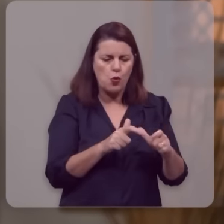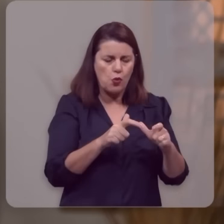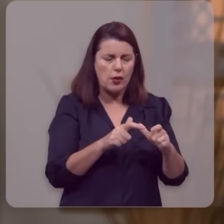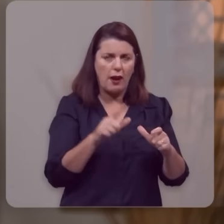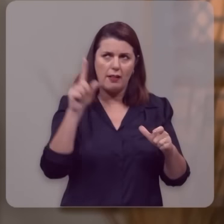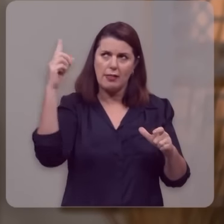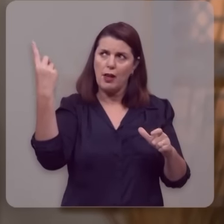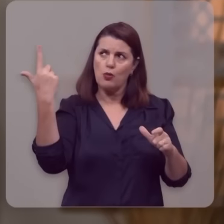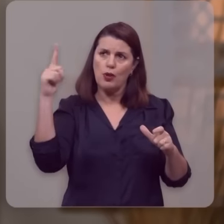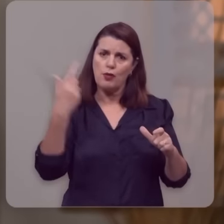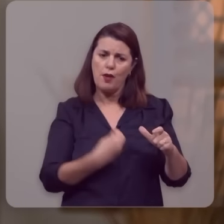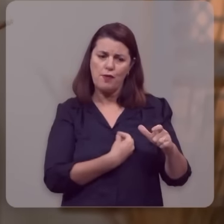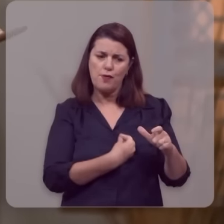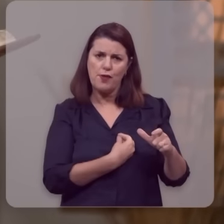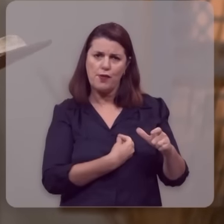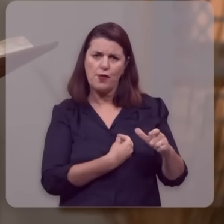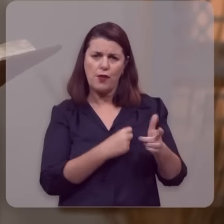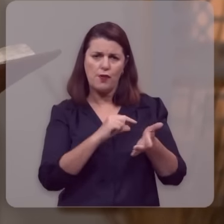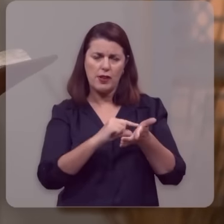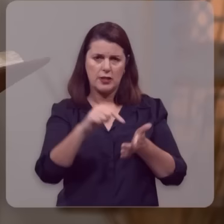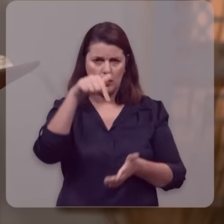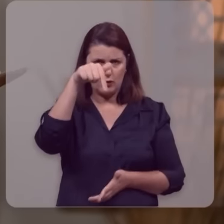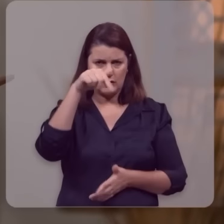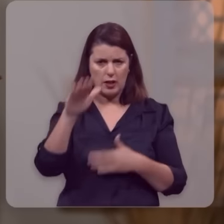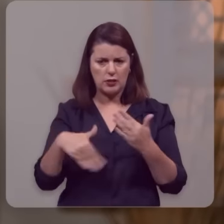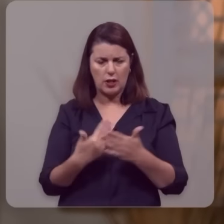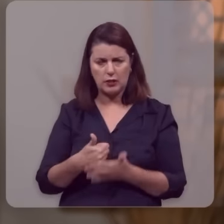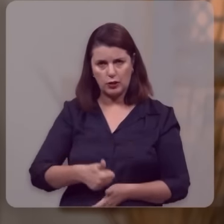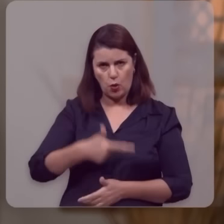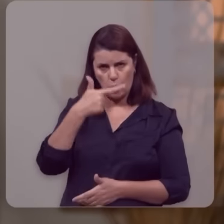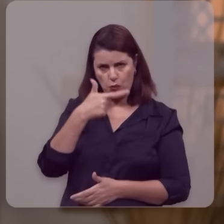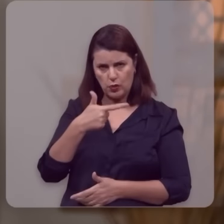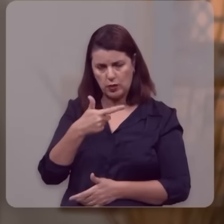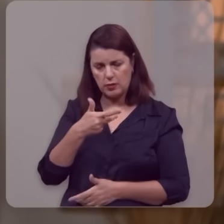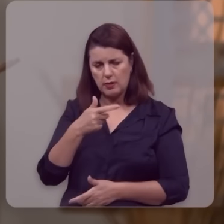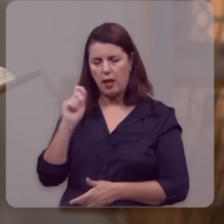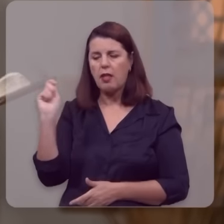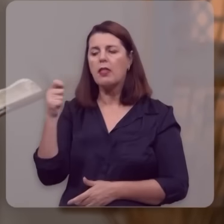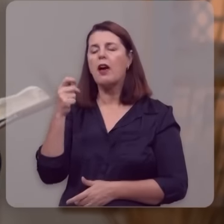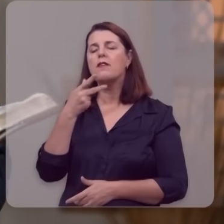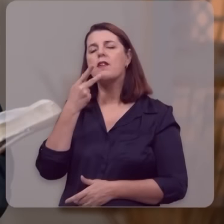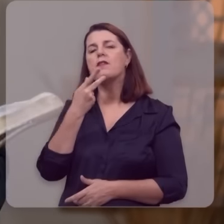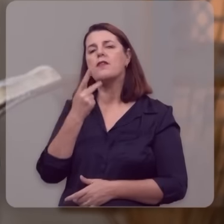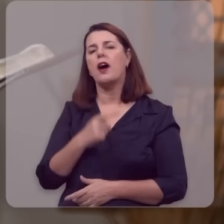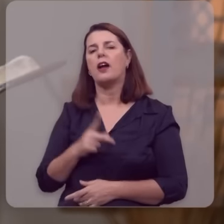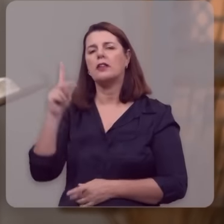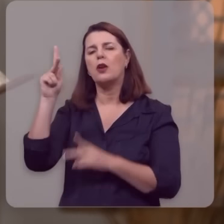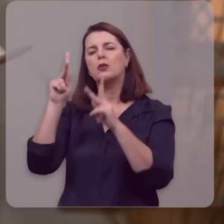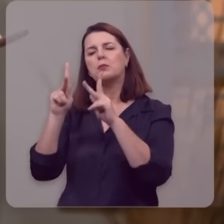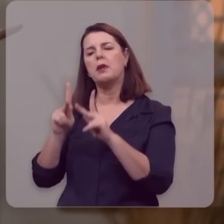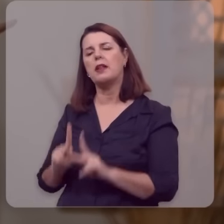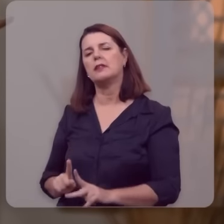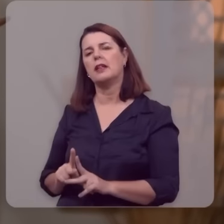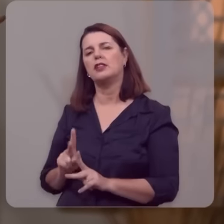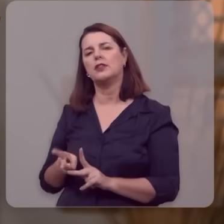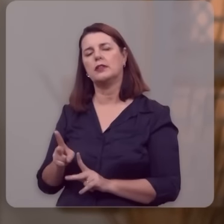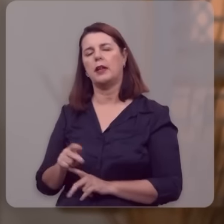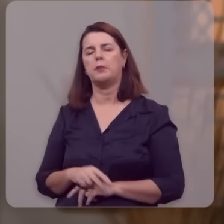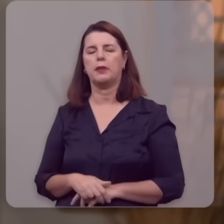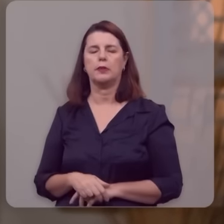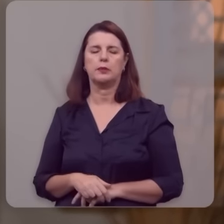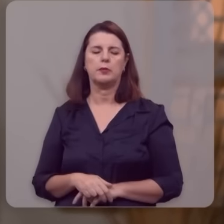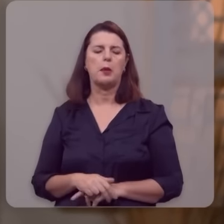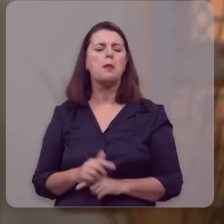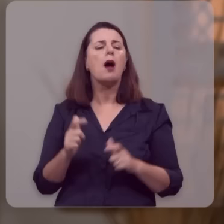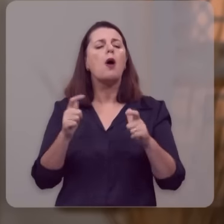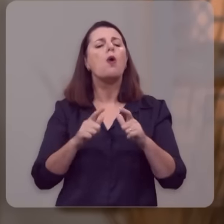não possa estar e a partir do versículo 7 até o Versículo 12 Davi vai falar da onipresença de Deus e ele diz assim